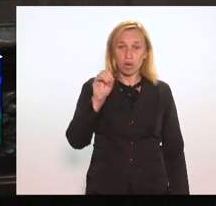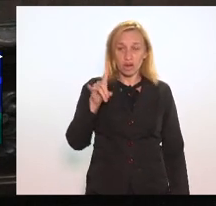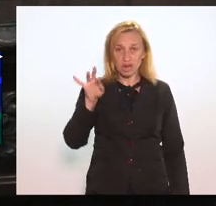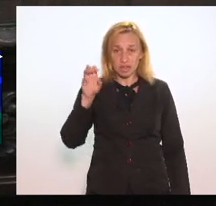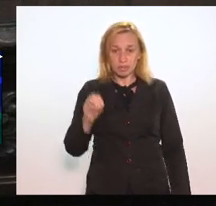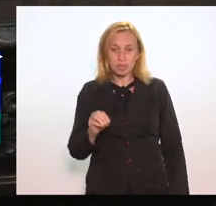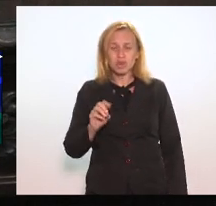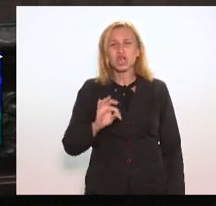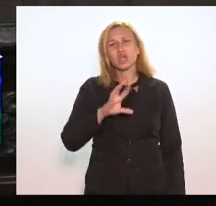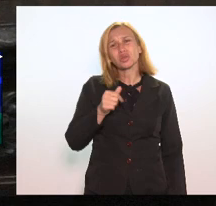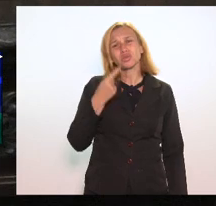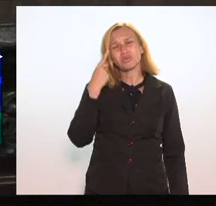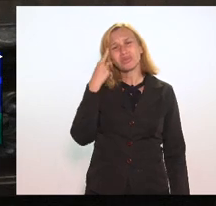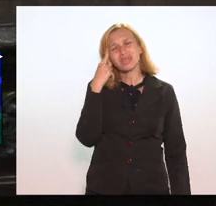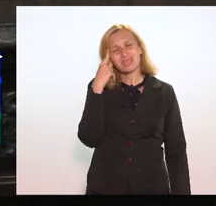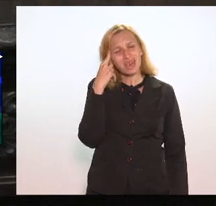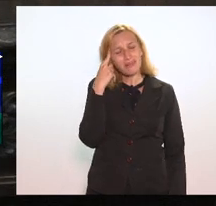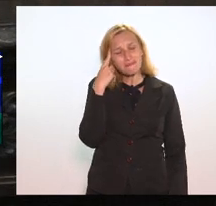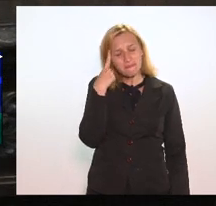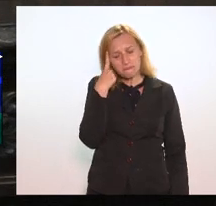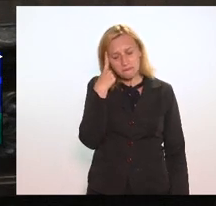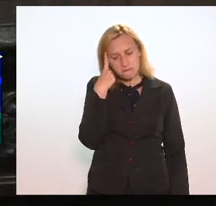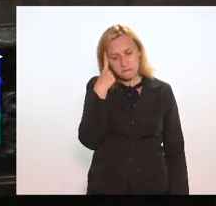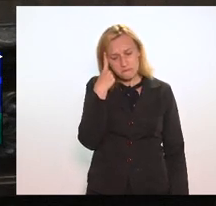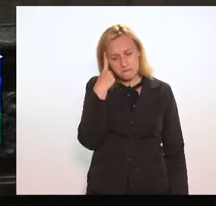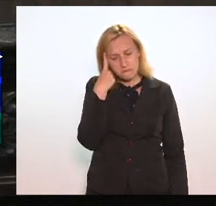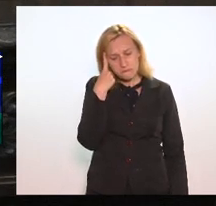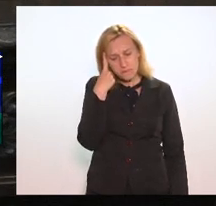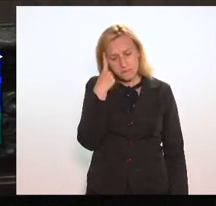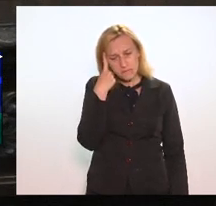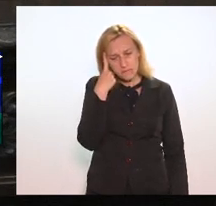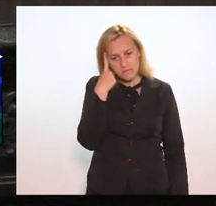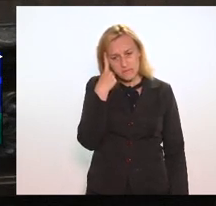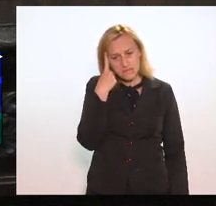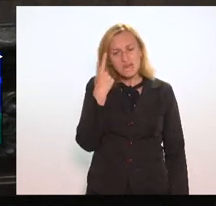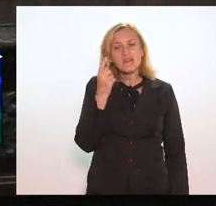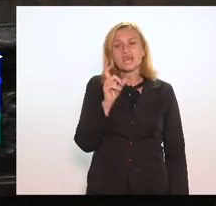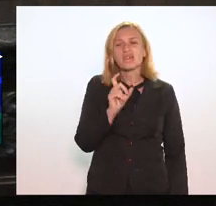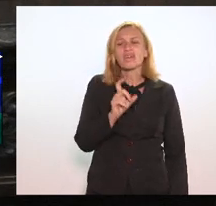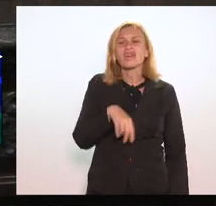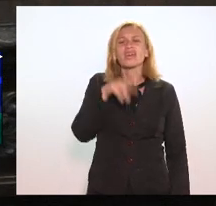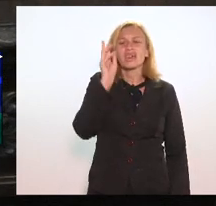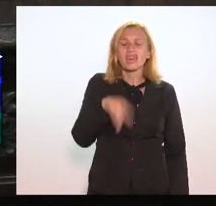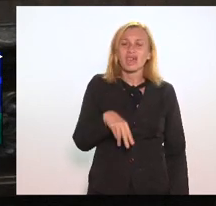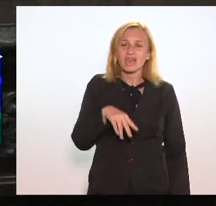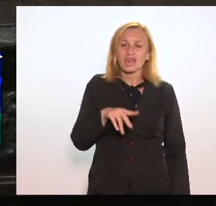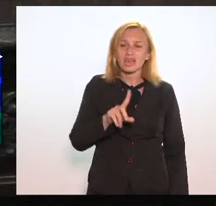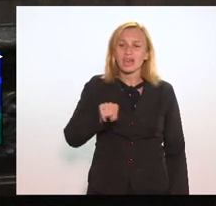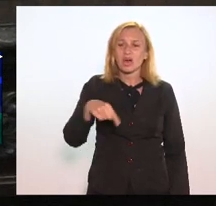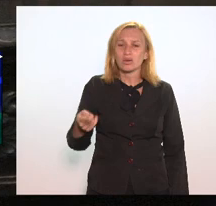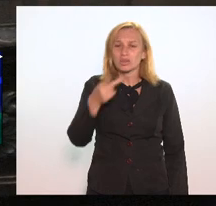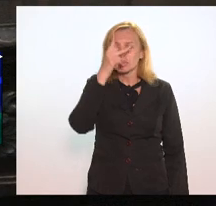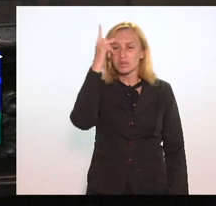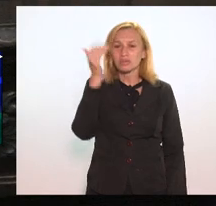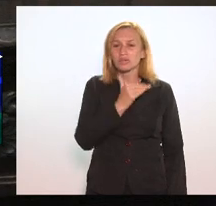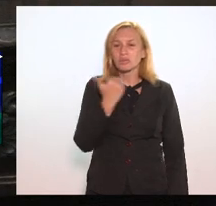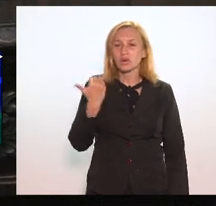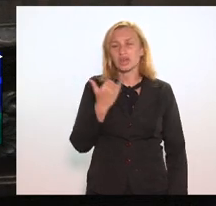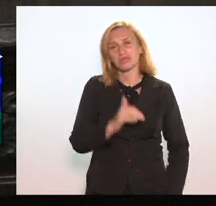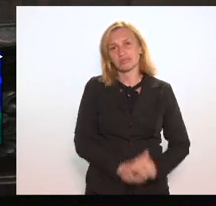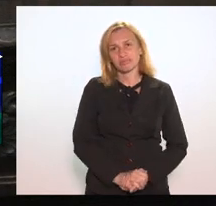Ah e tudo isso me faz refletir e pensar quem realmente pode ser a vítima de sistema Presidente